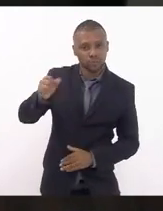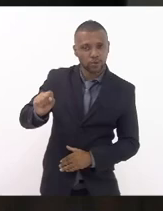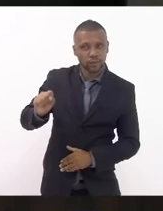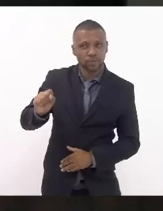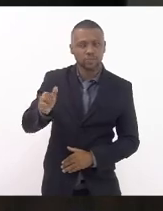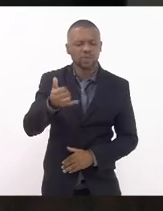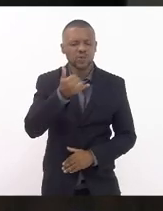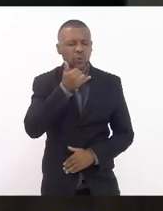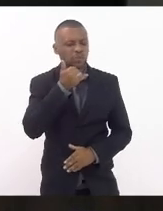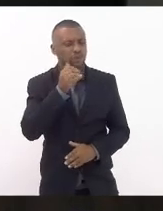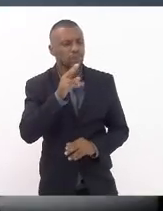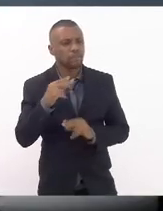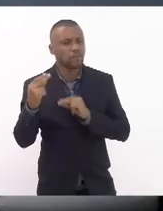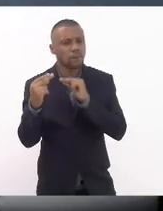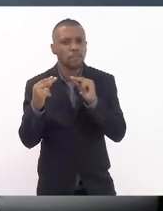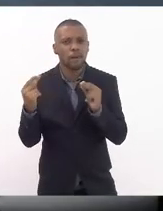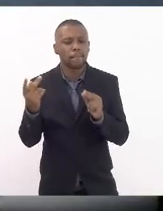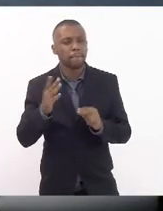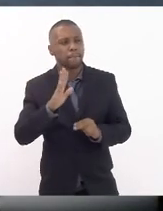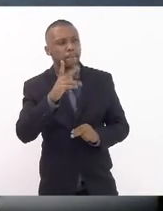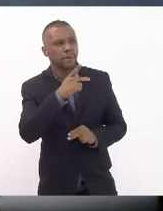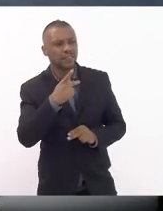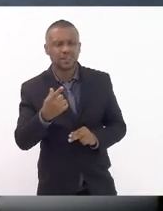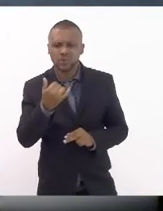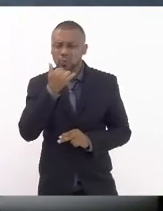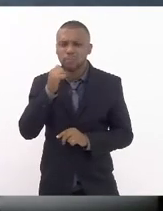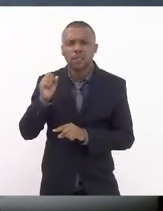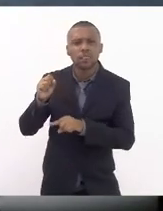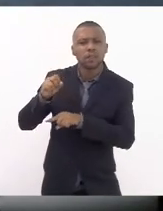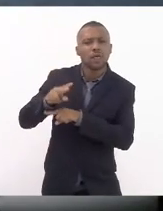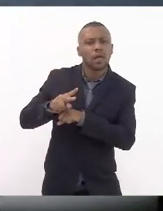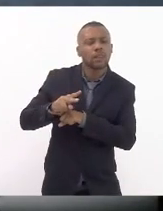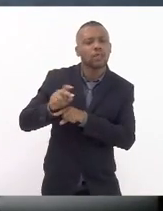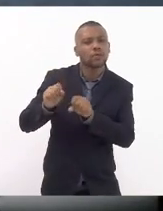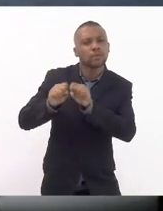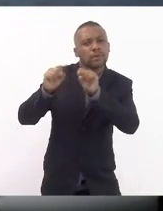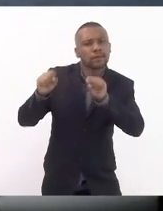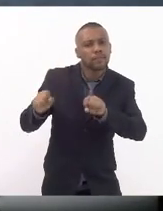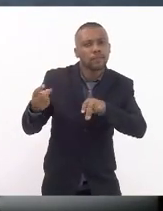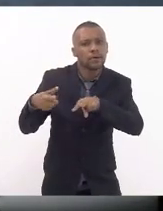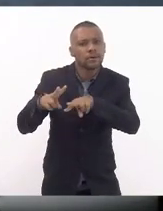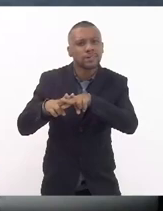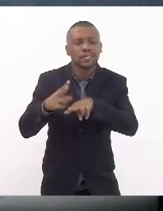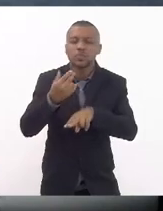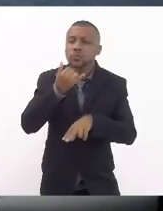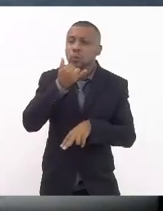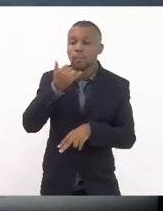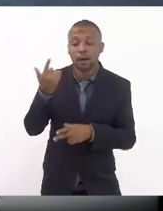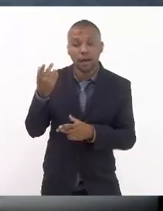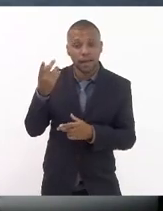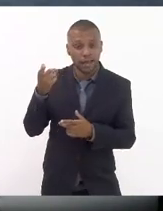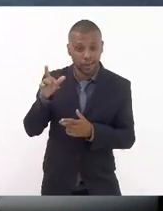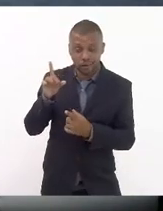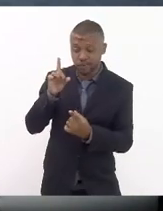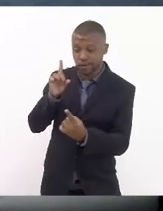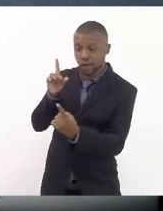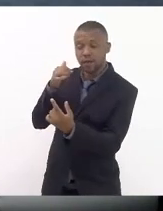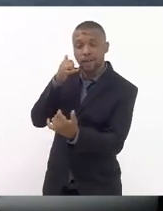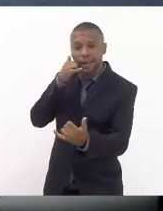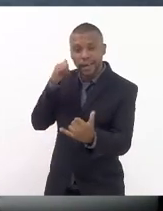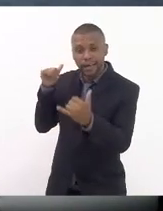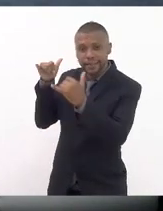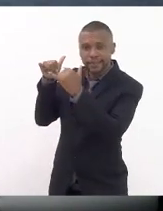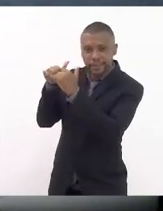Senhor presidente. Para ingressas do sistema... É que eu fui atender ali o